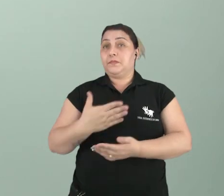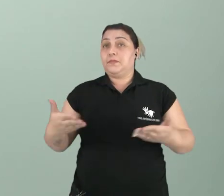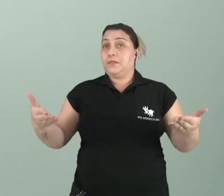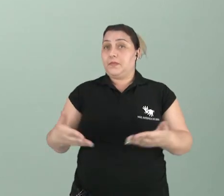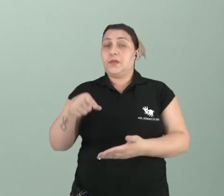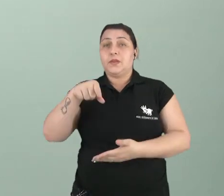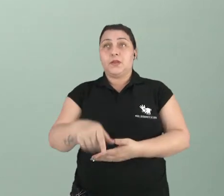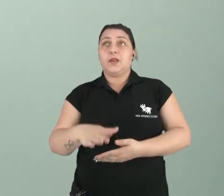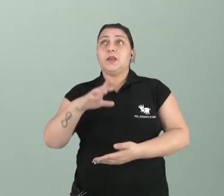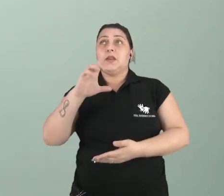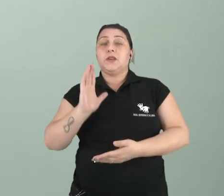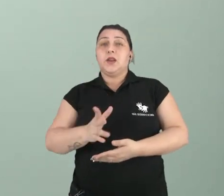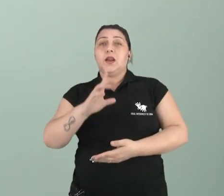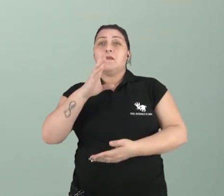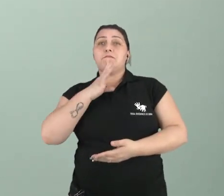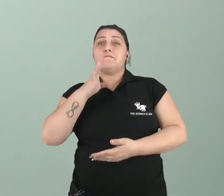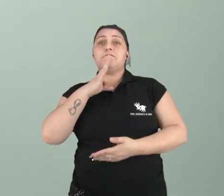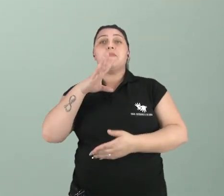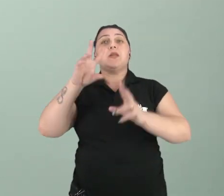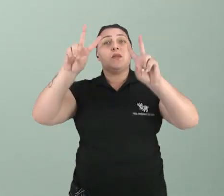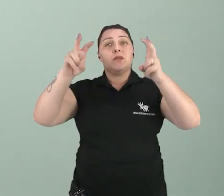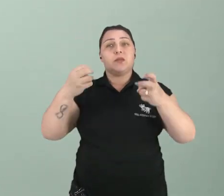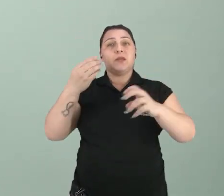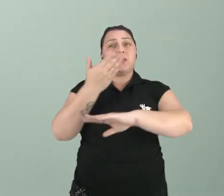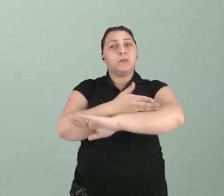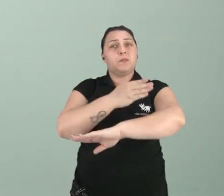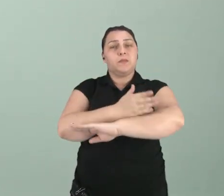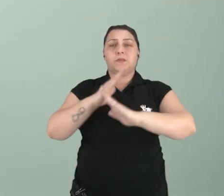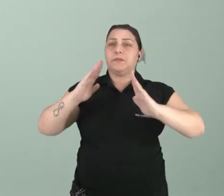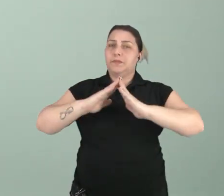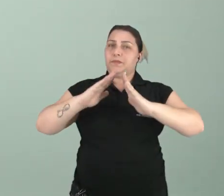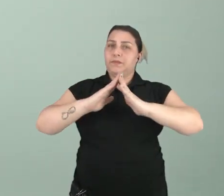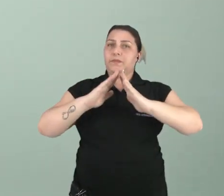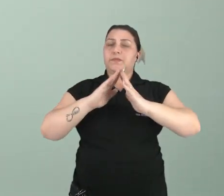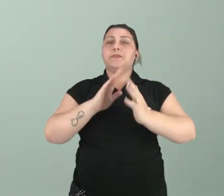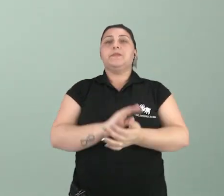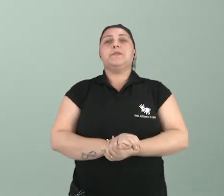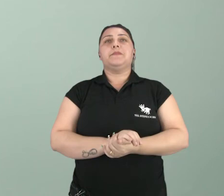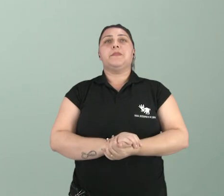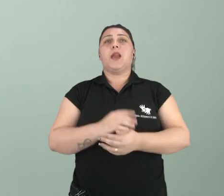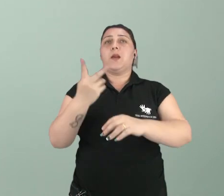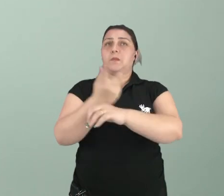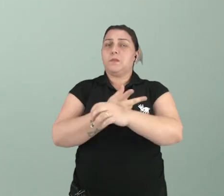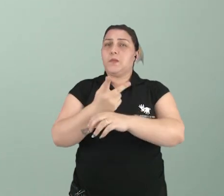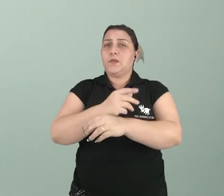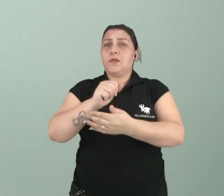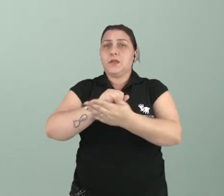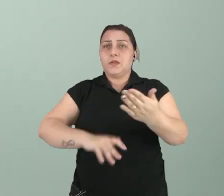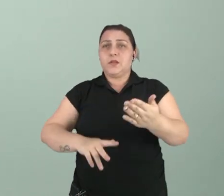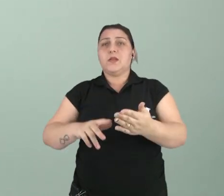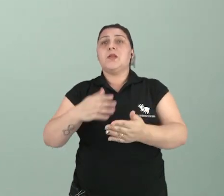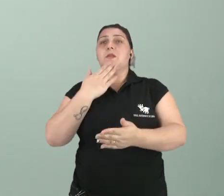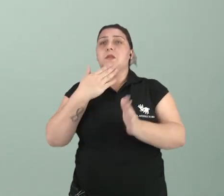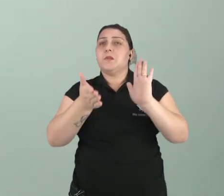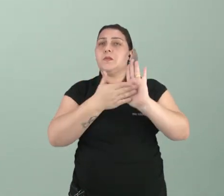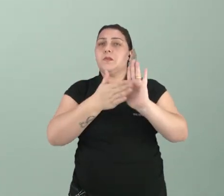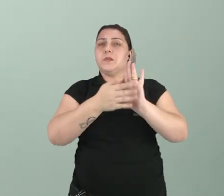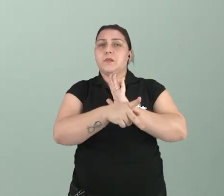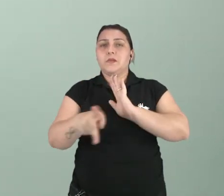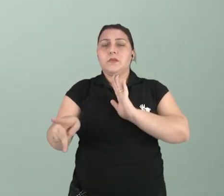agora que você já conhece sobre o tema, treine sua casa, procure realizar as atividades